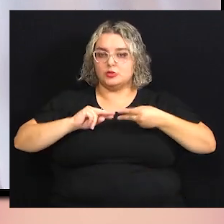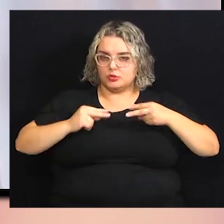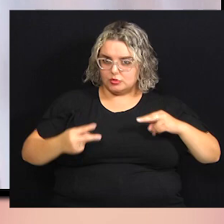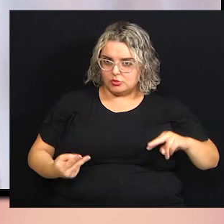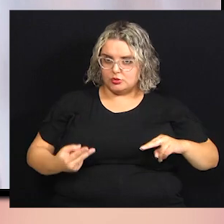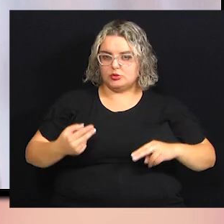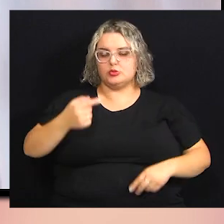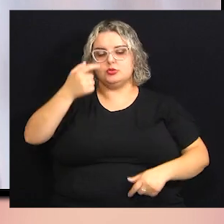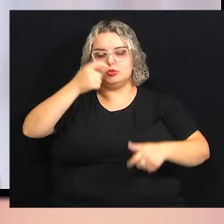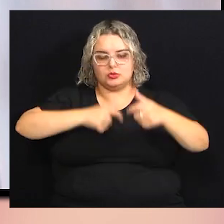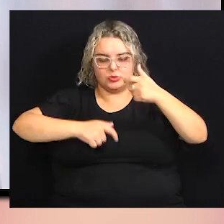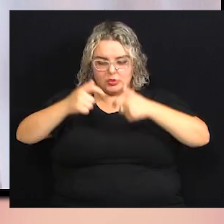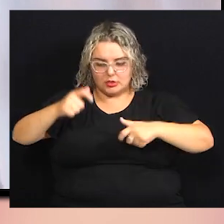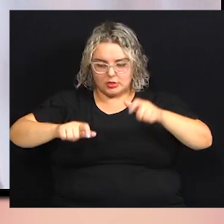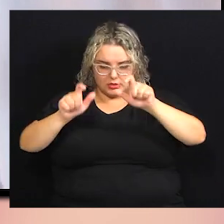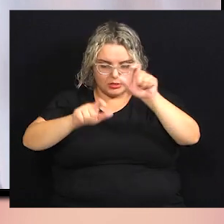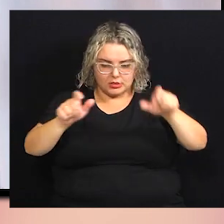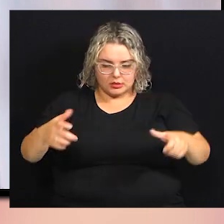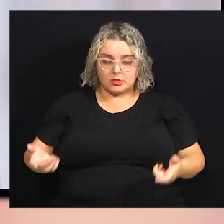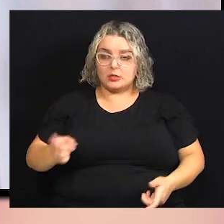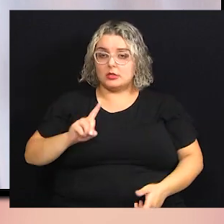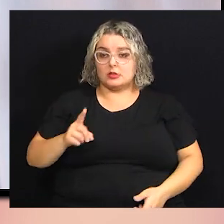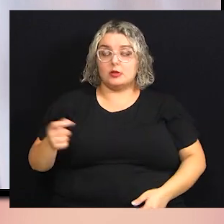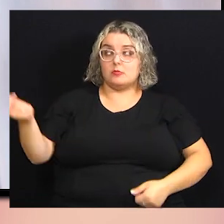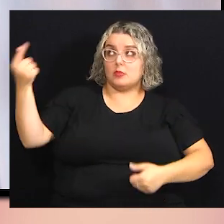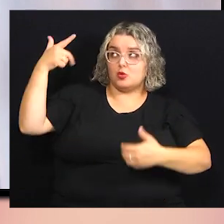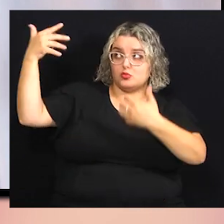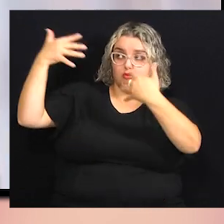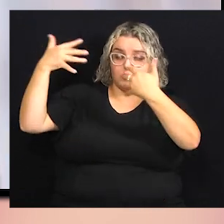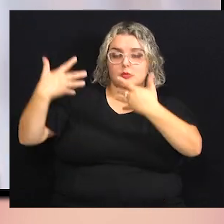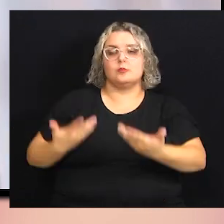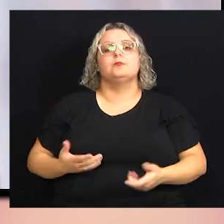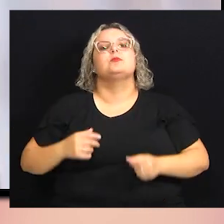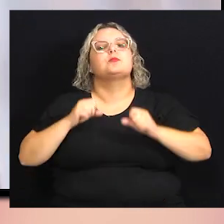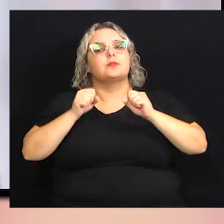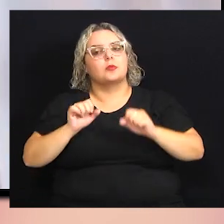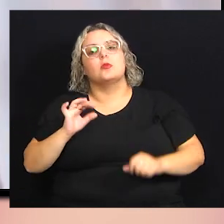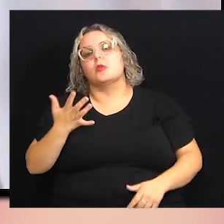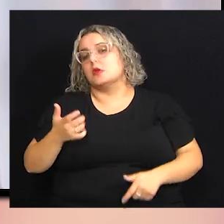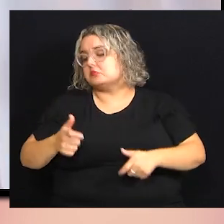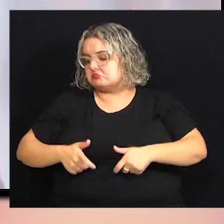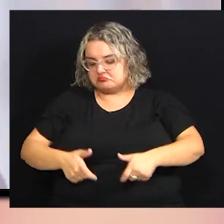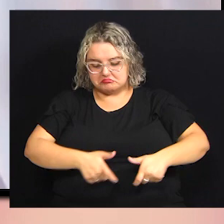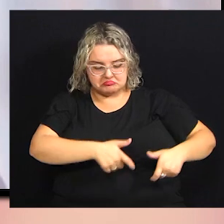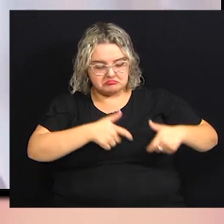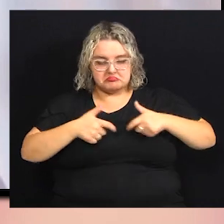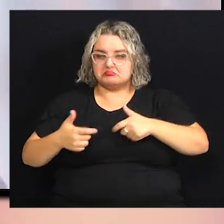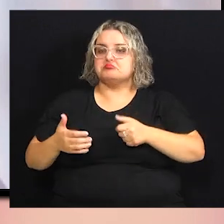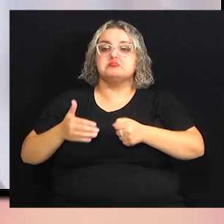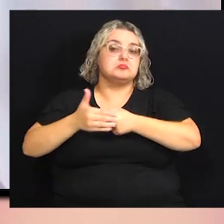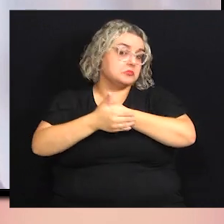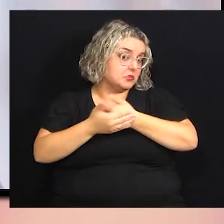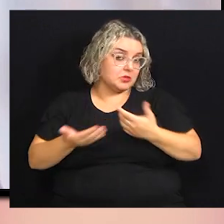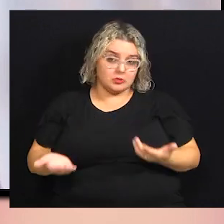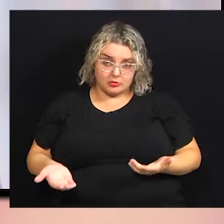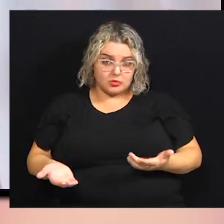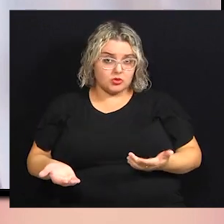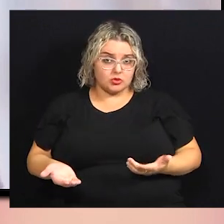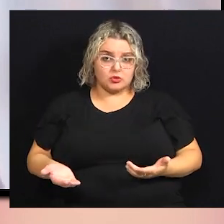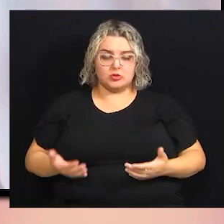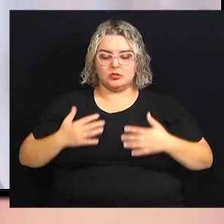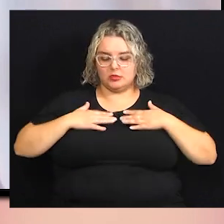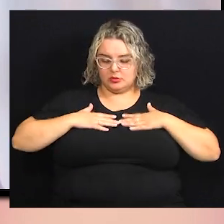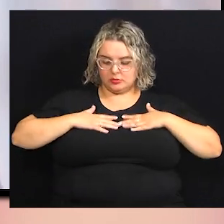parte genética do indivíduo e não tanto ao fator de exposição solar, eles podem aparecer em áreas que geralmente elas estão